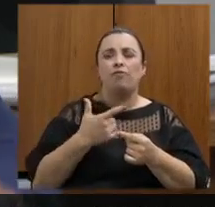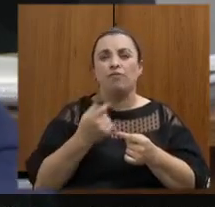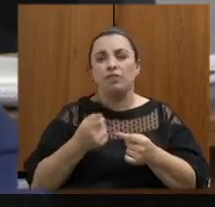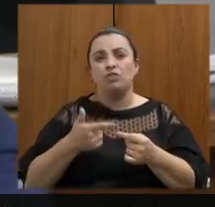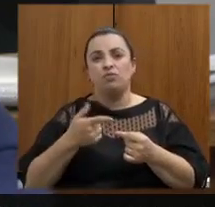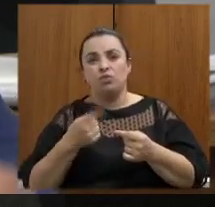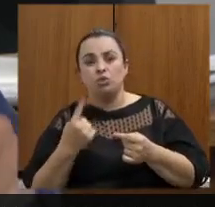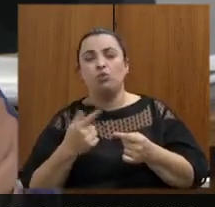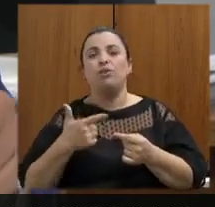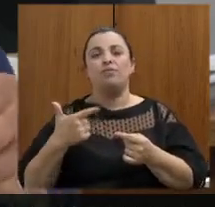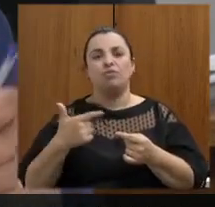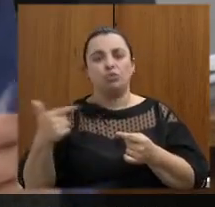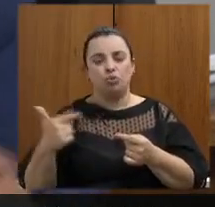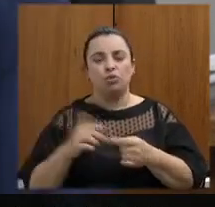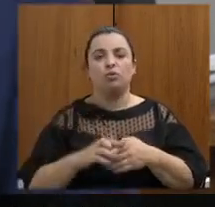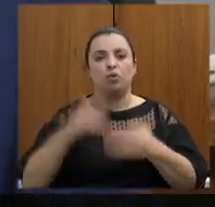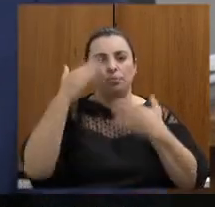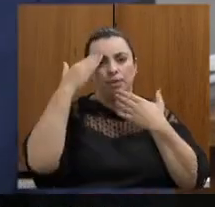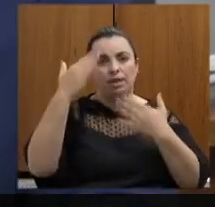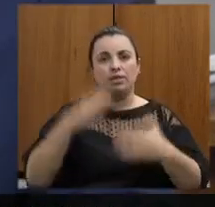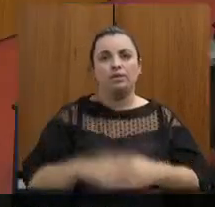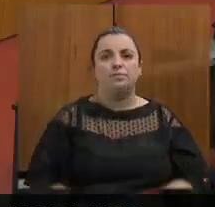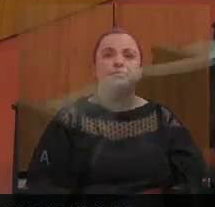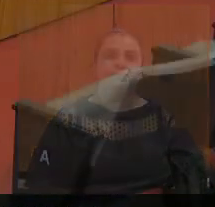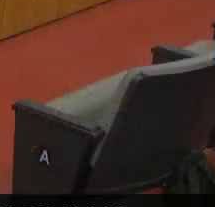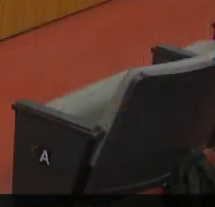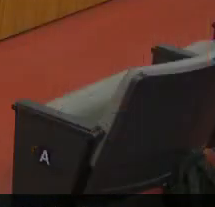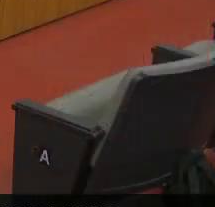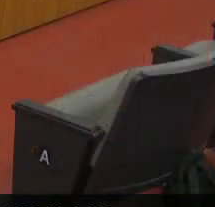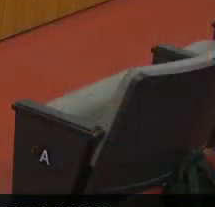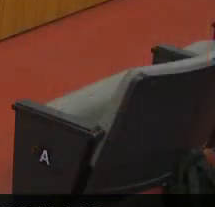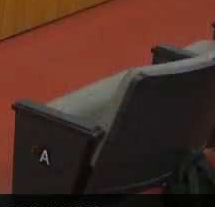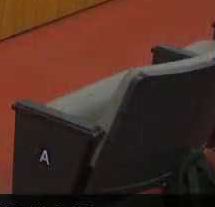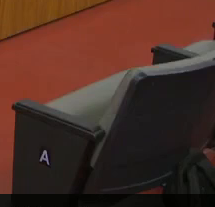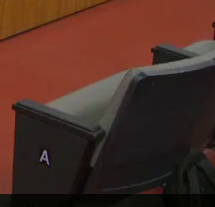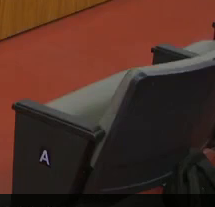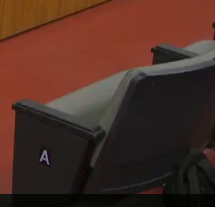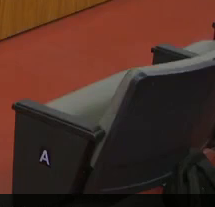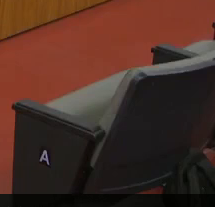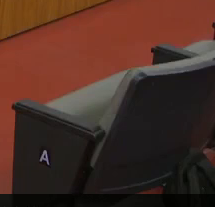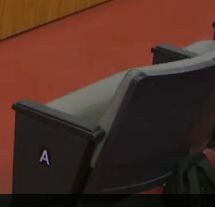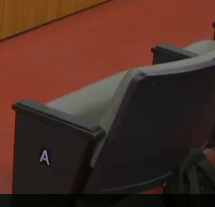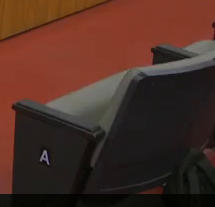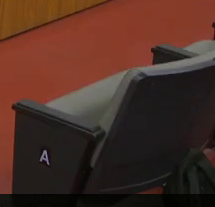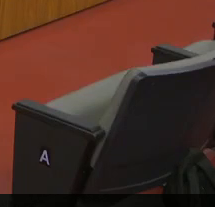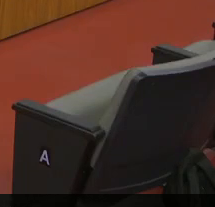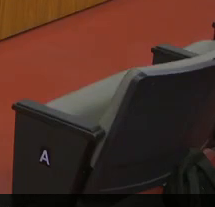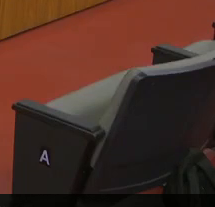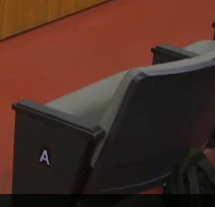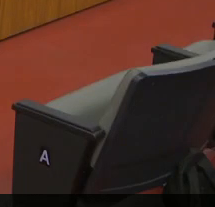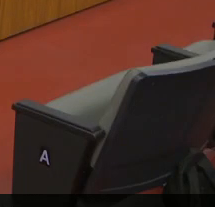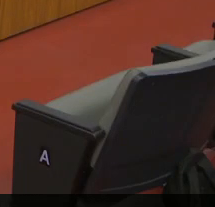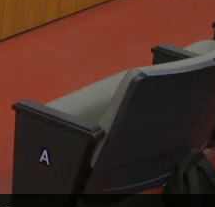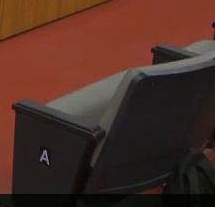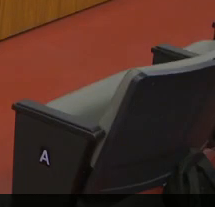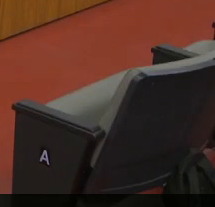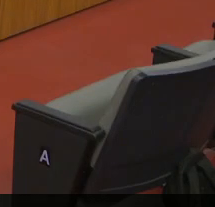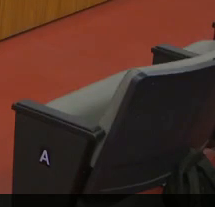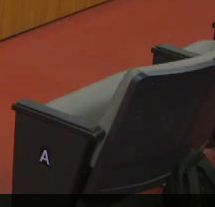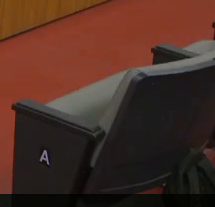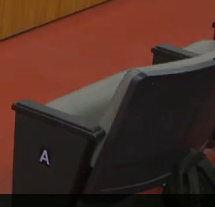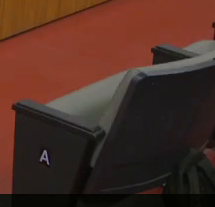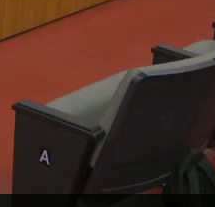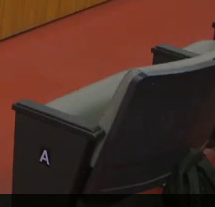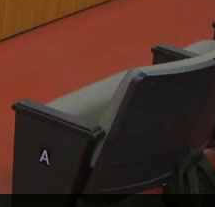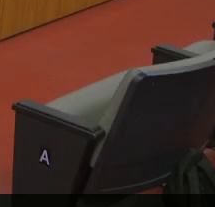21 e agora 22 Muito obrigado obrigado Você tá blusa Obrigada Deputado Roberto Andrade